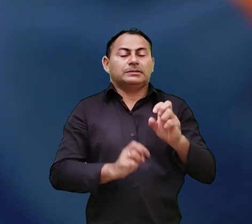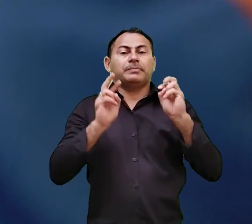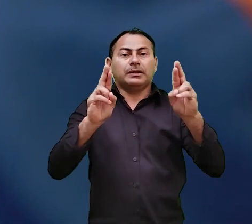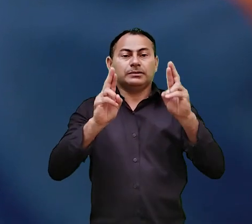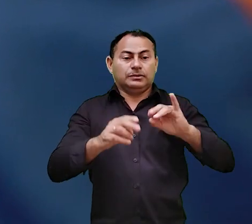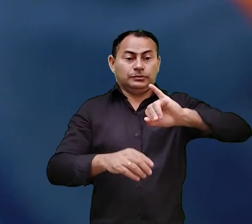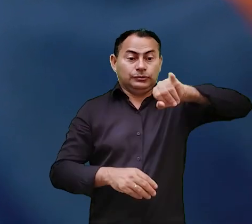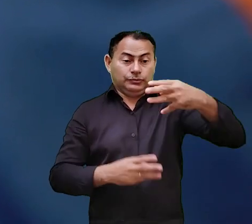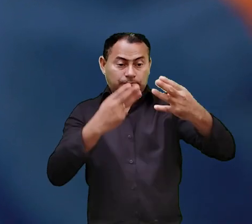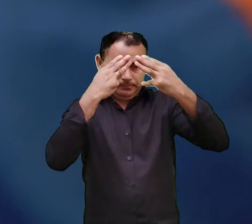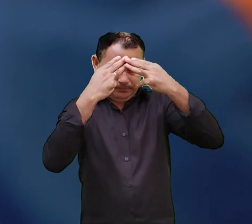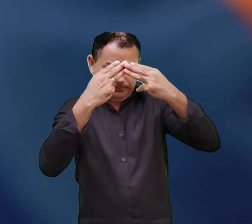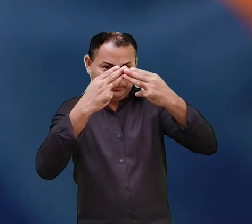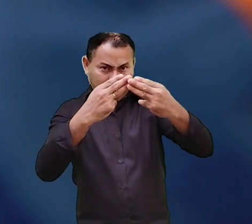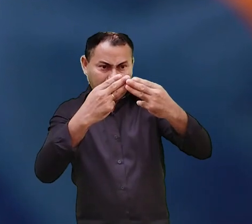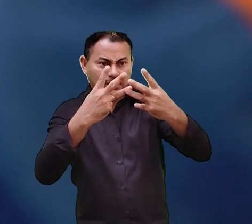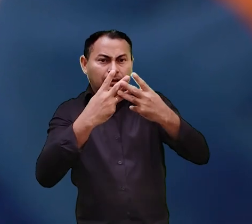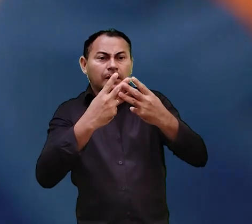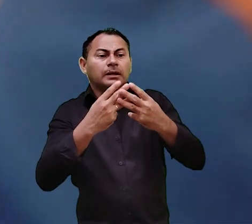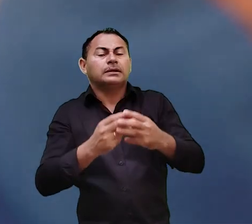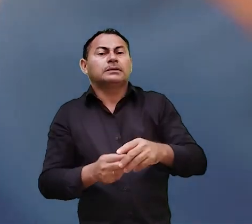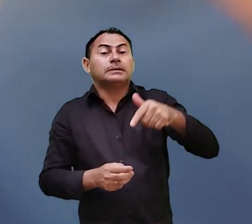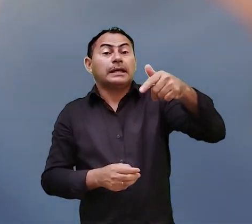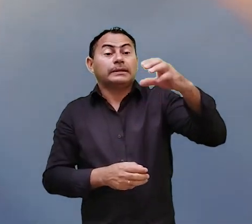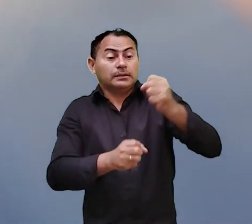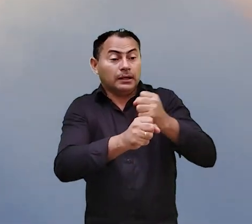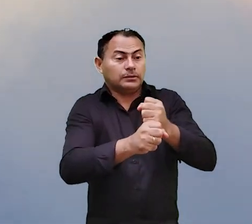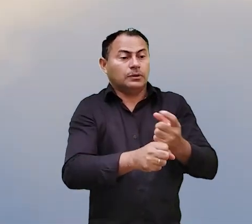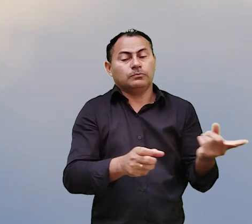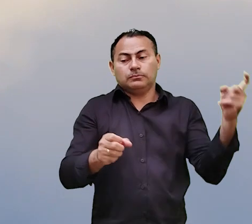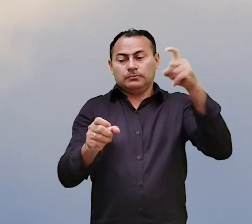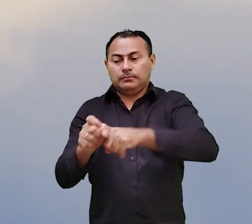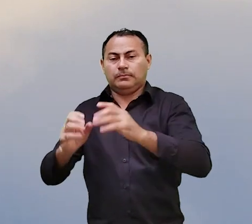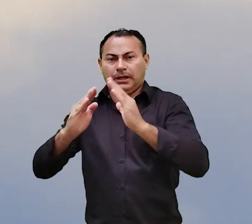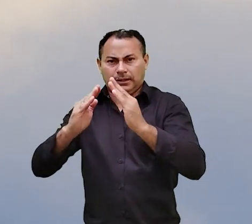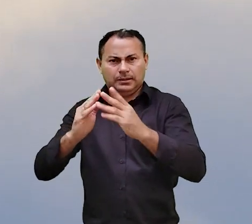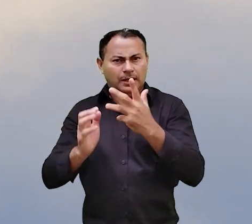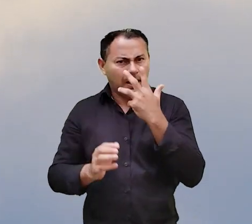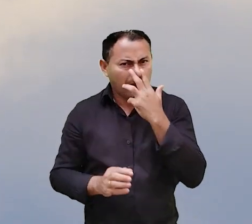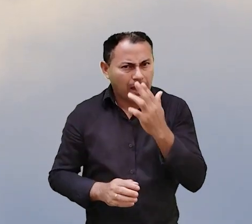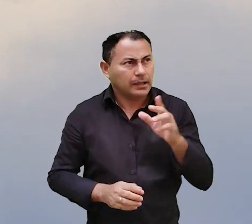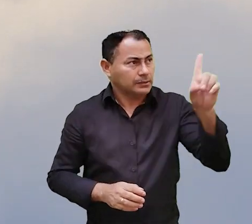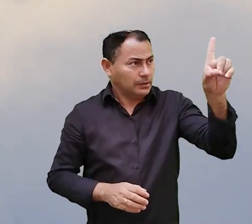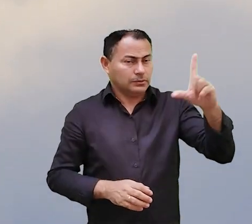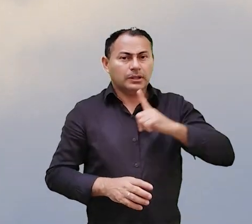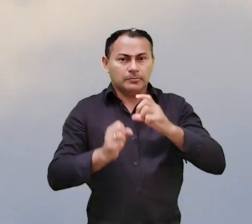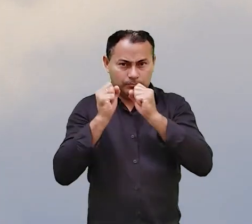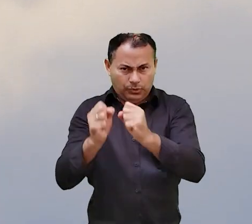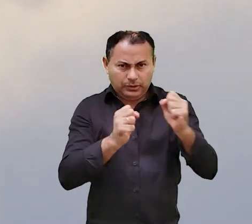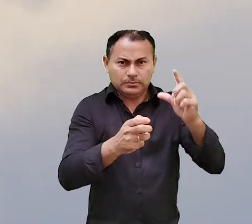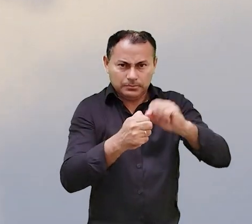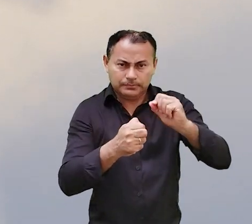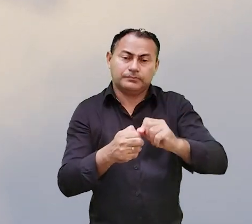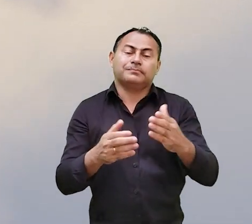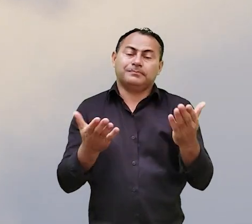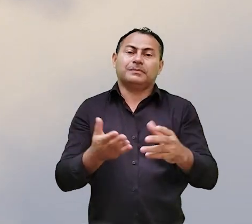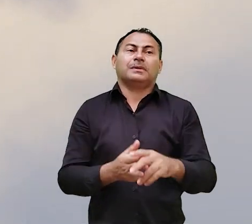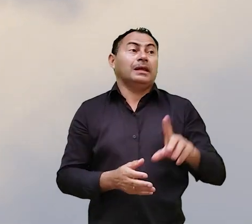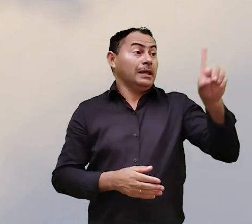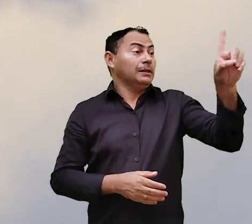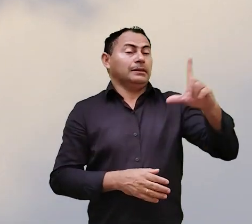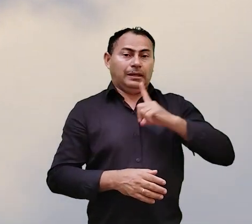desesperançados de Judá é que daqui a 70 anos eles voltarão para casa. Vocês acham que Deus não tem poder para